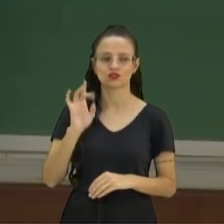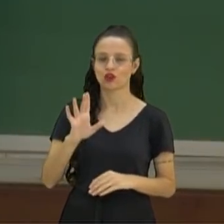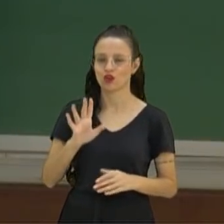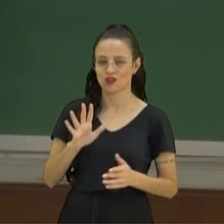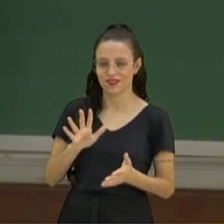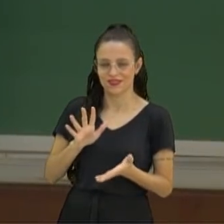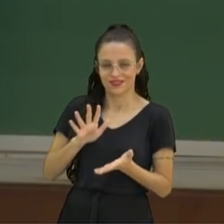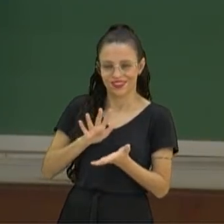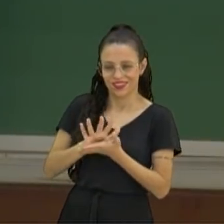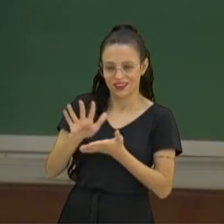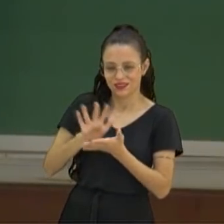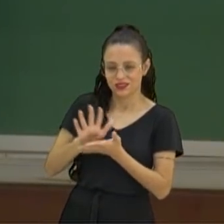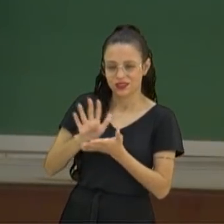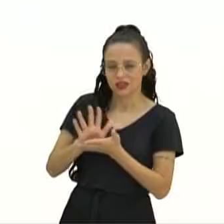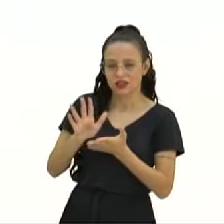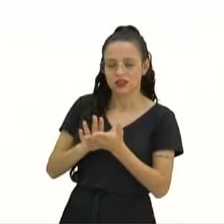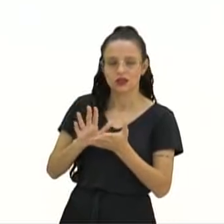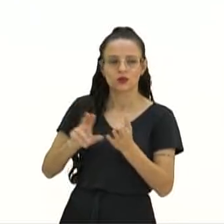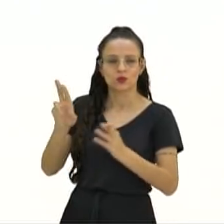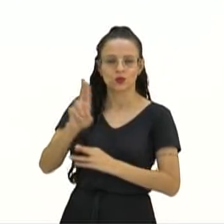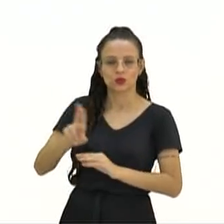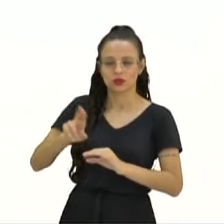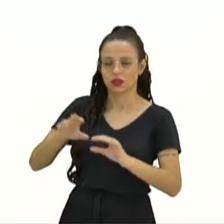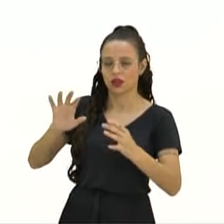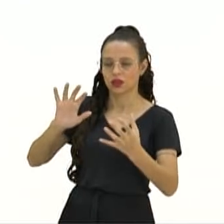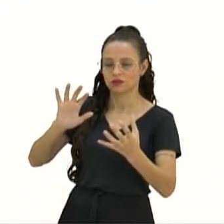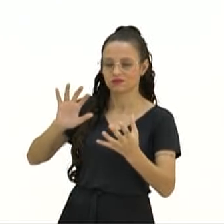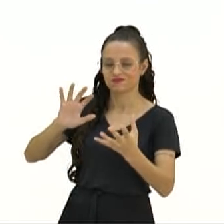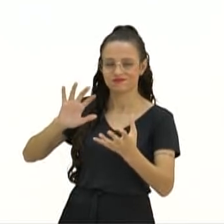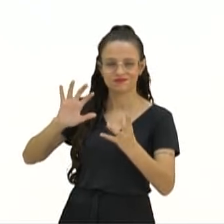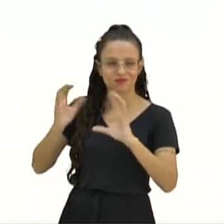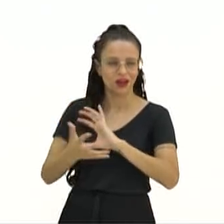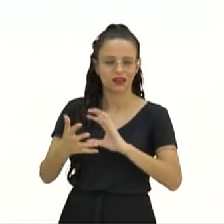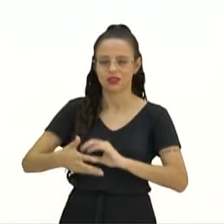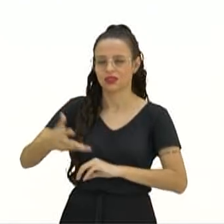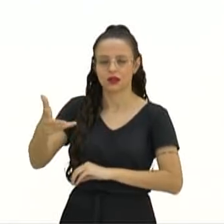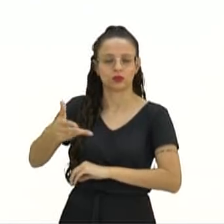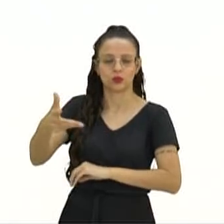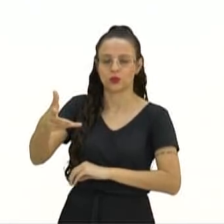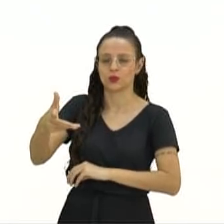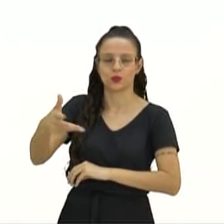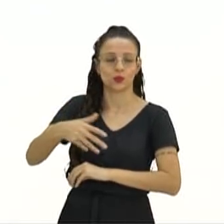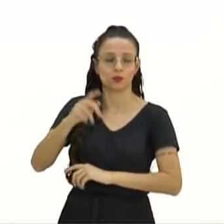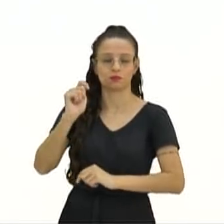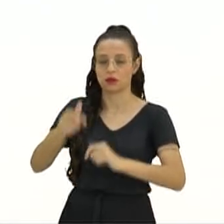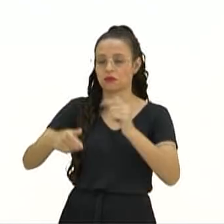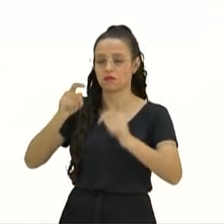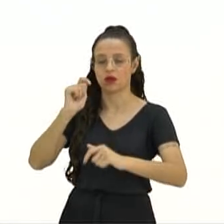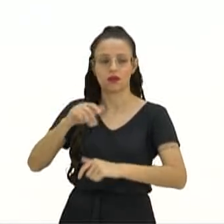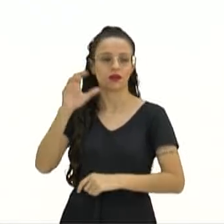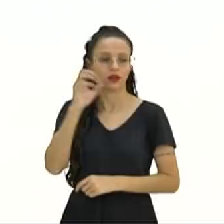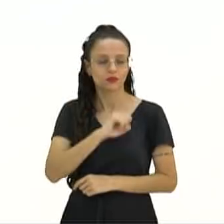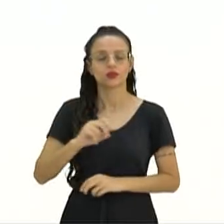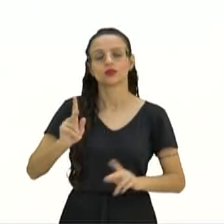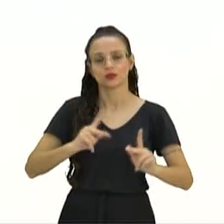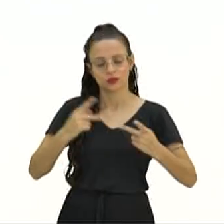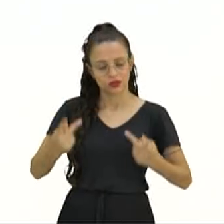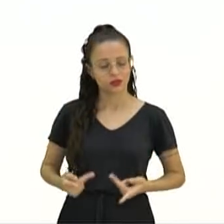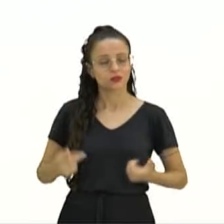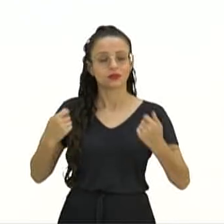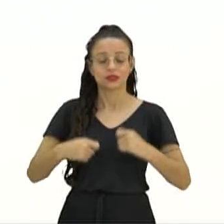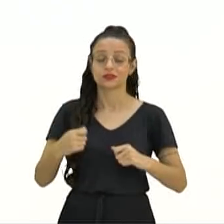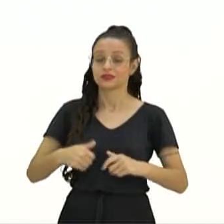a totalidade dos recursos e agredir a natureza de forma tão acelerada e frenética, né? A humanidade precisa